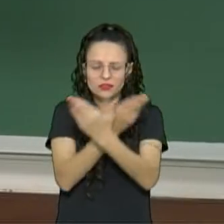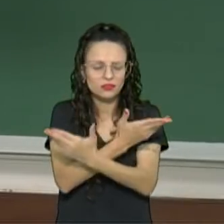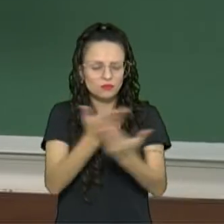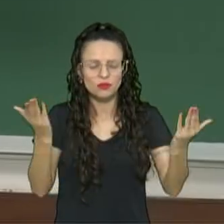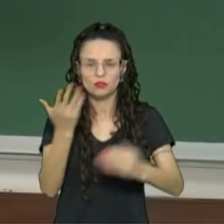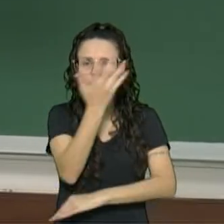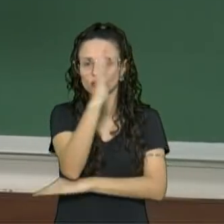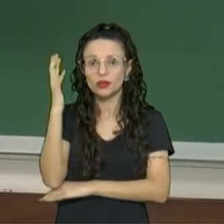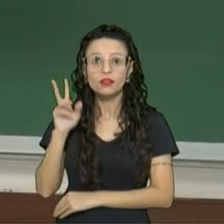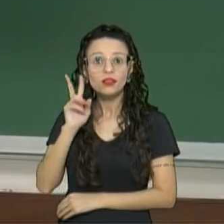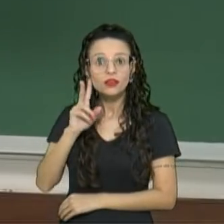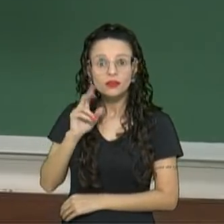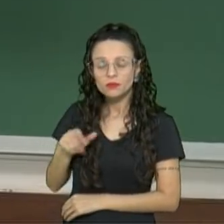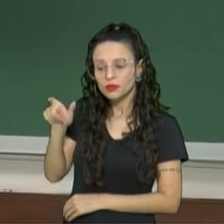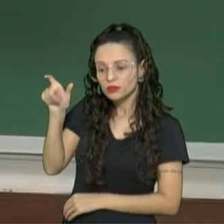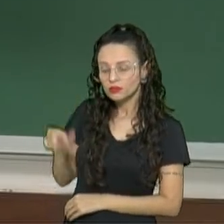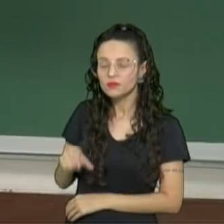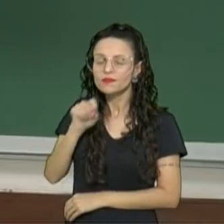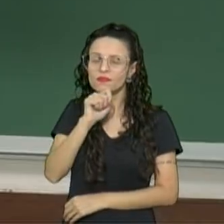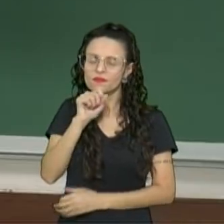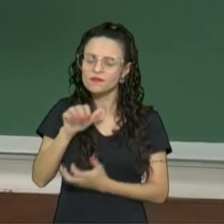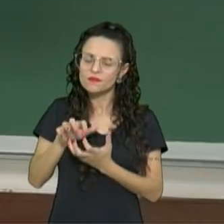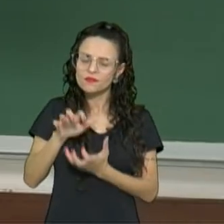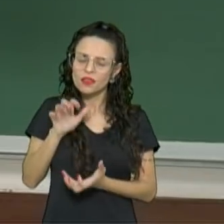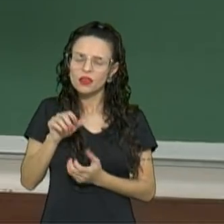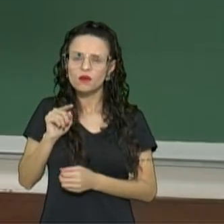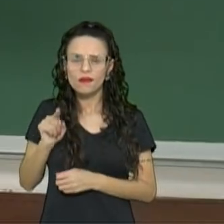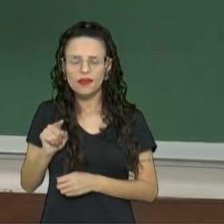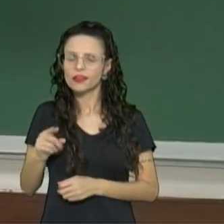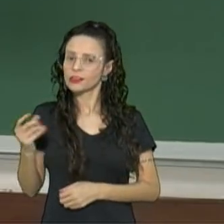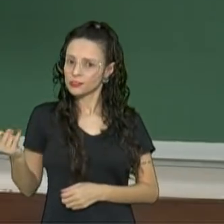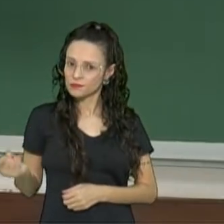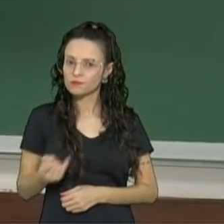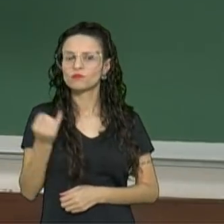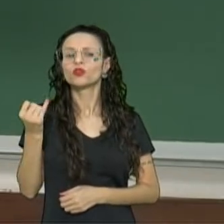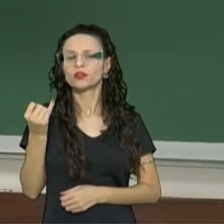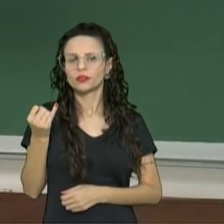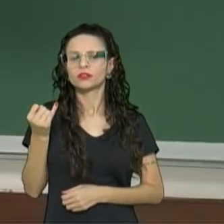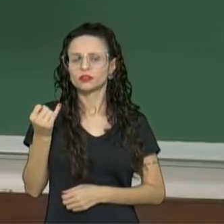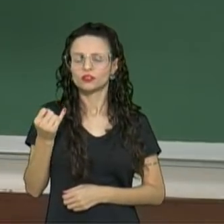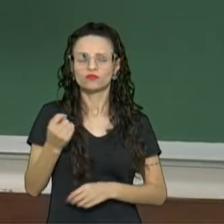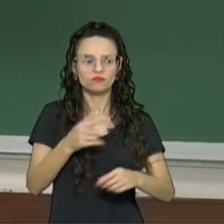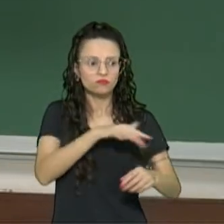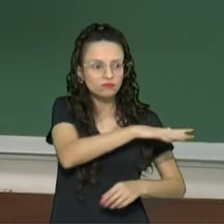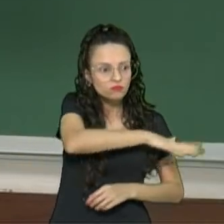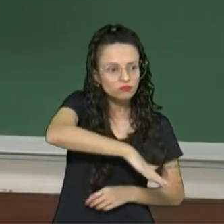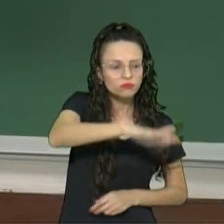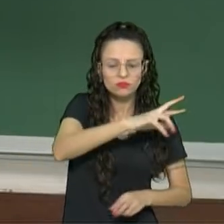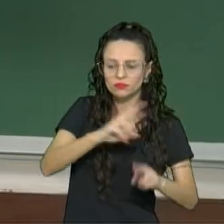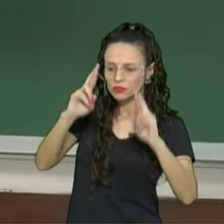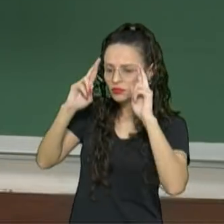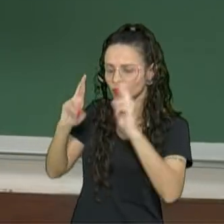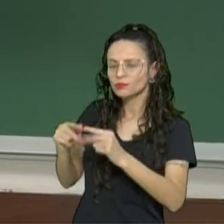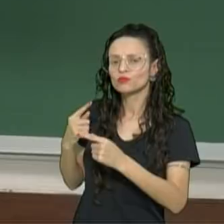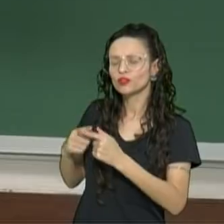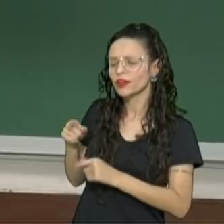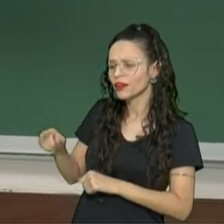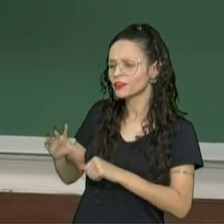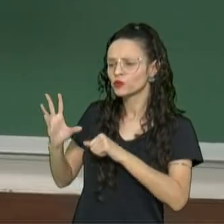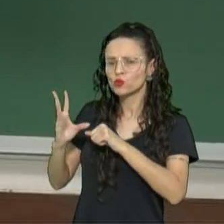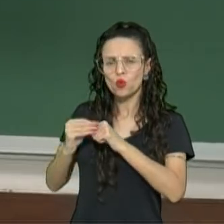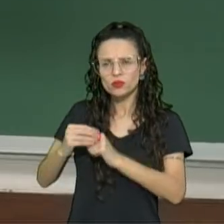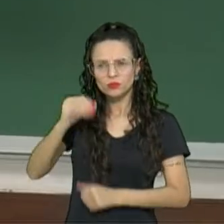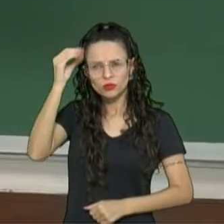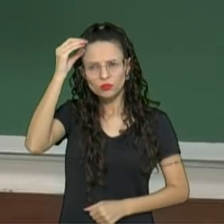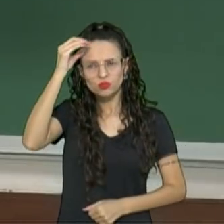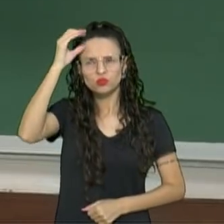que o ancião, né, é uma figura importante nos povos indígenas, respeitado, né, porque ele traz com ele muito conhecimento e ele